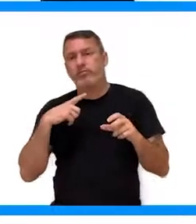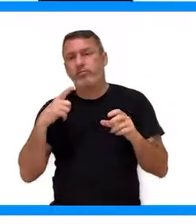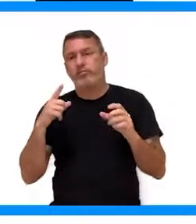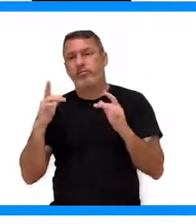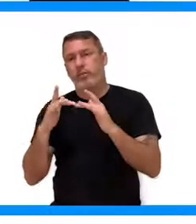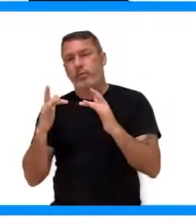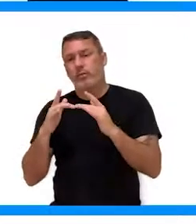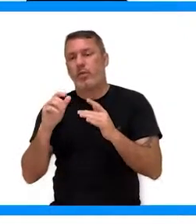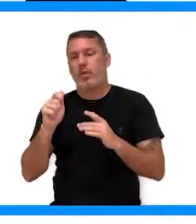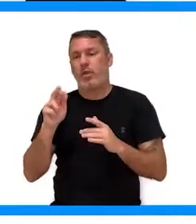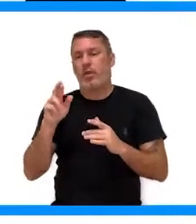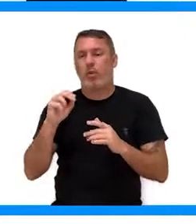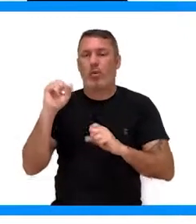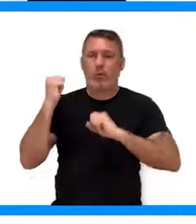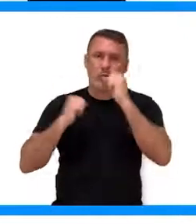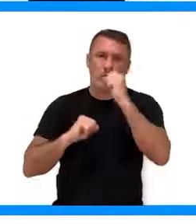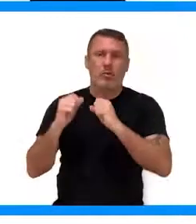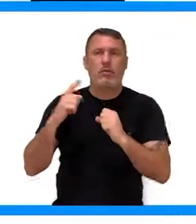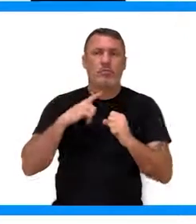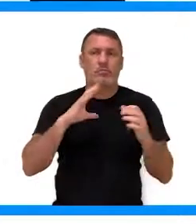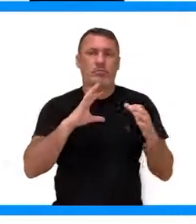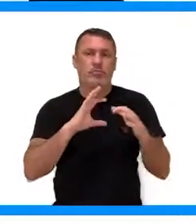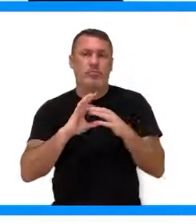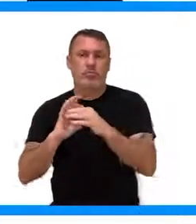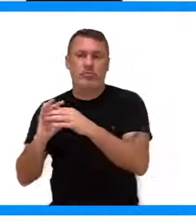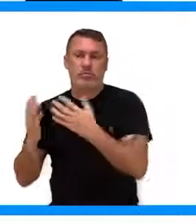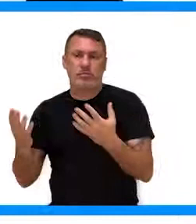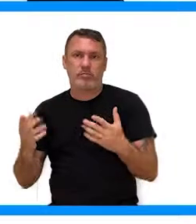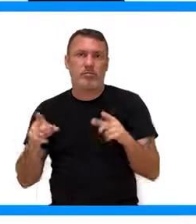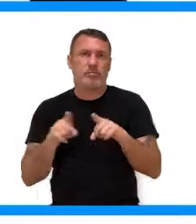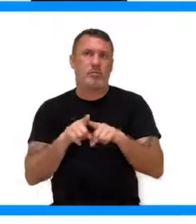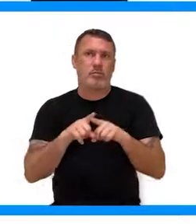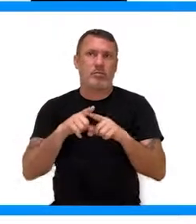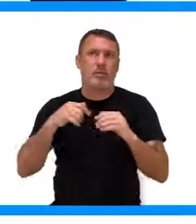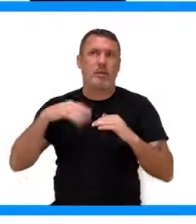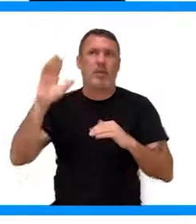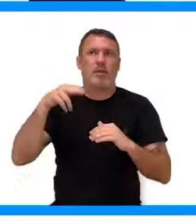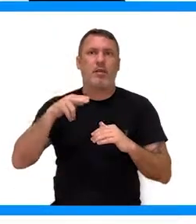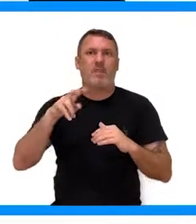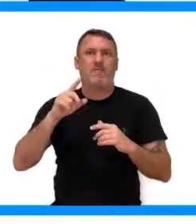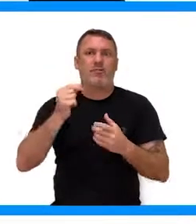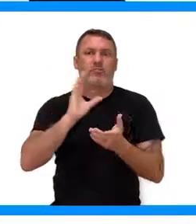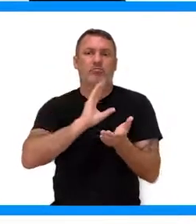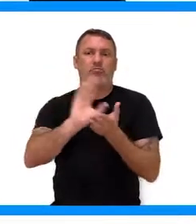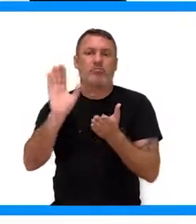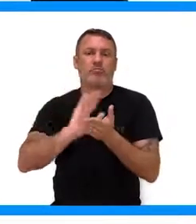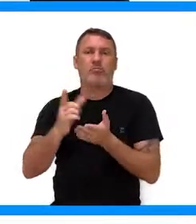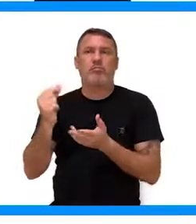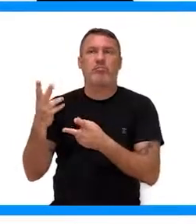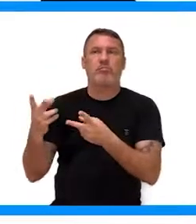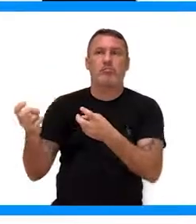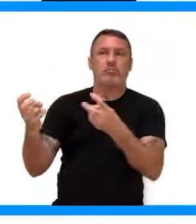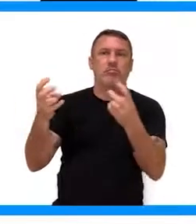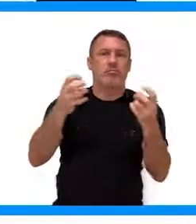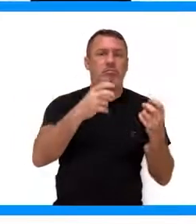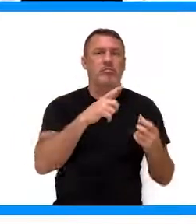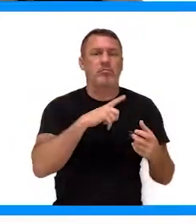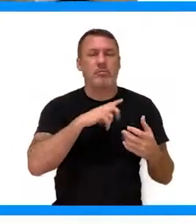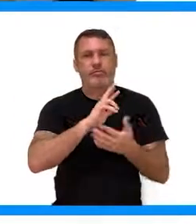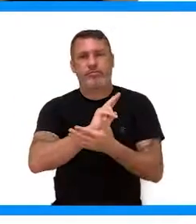com a agroindústria, existe uma cadeia estruturada produtiva de alto nível de investimento, de alto nível